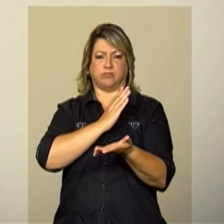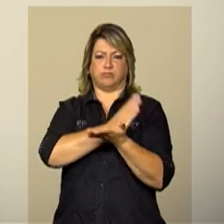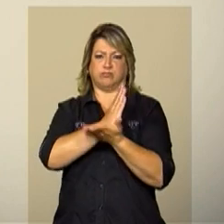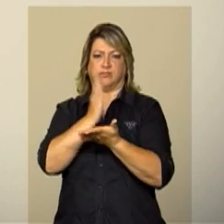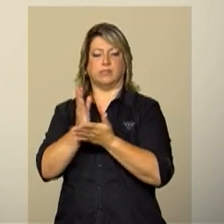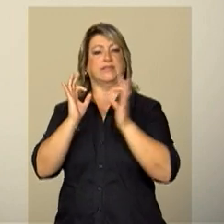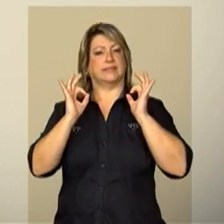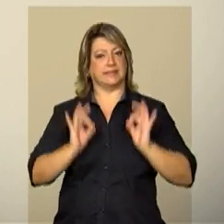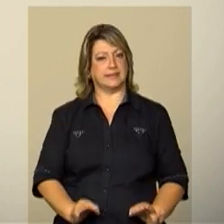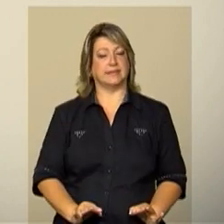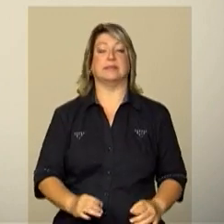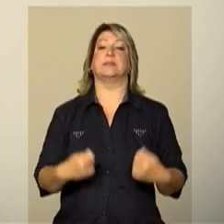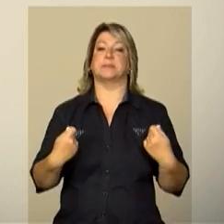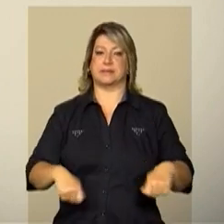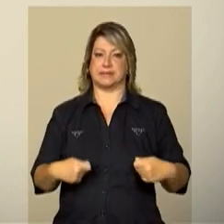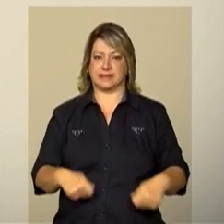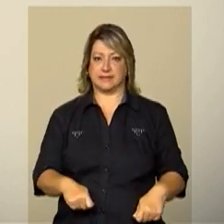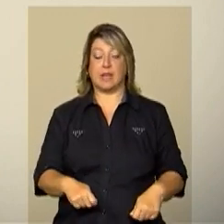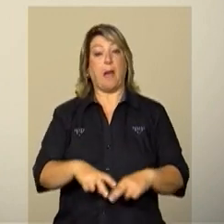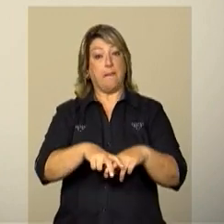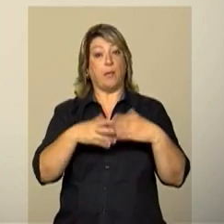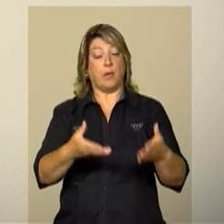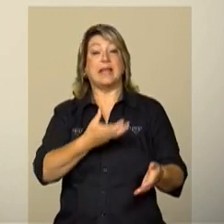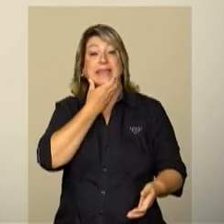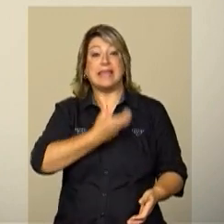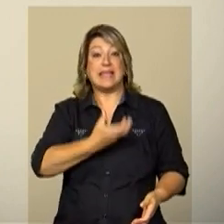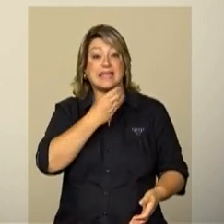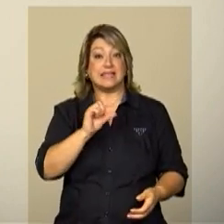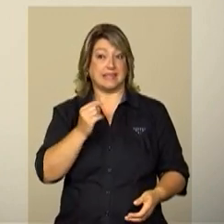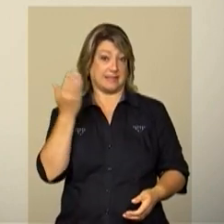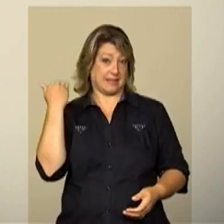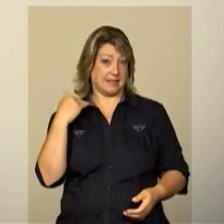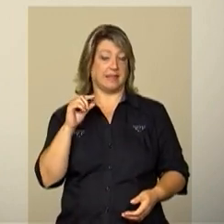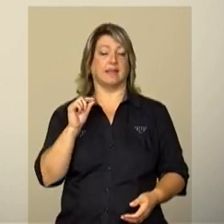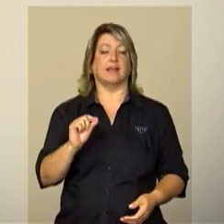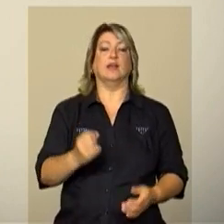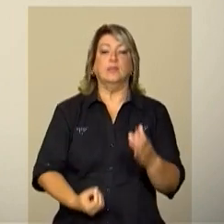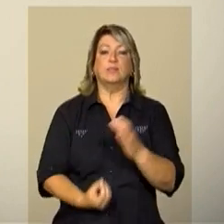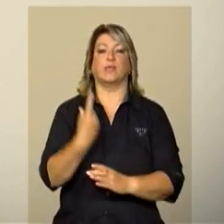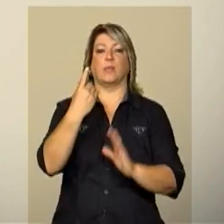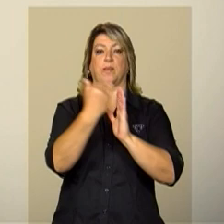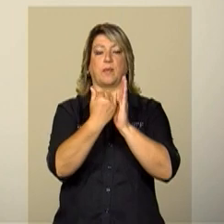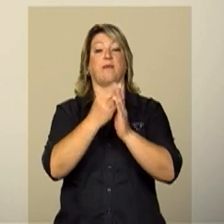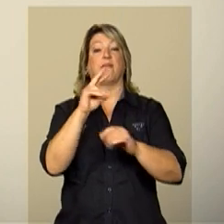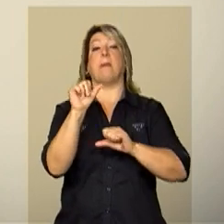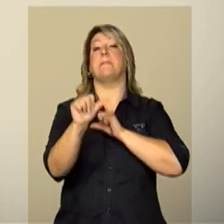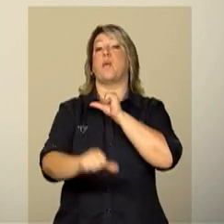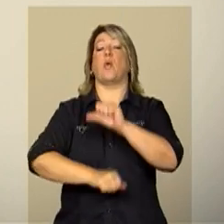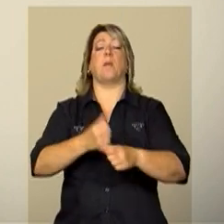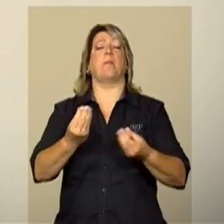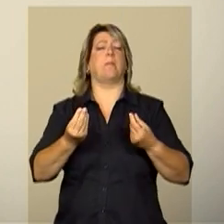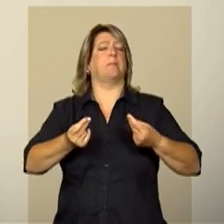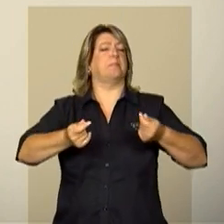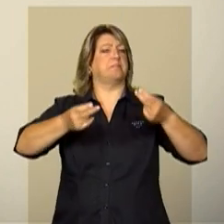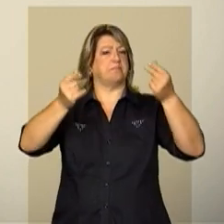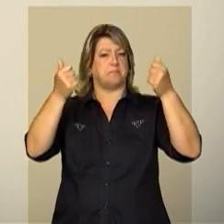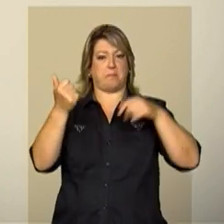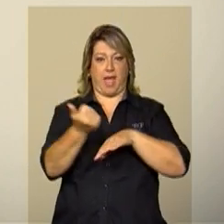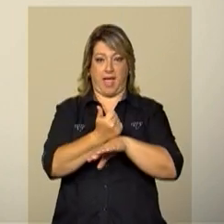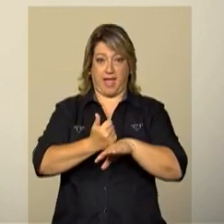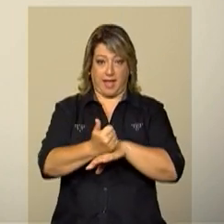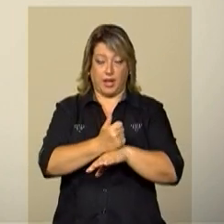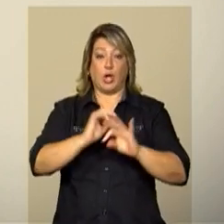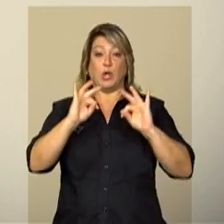regularidade É por isso Luciano que em dezembro nós lançamos um programa que vai mudar para muito melhor toda a